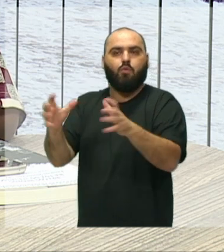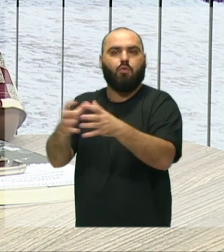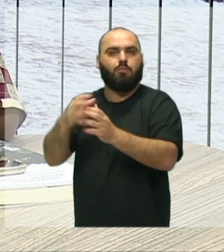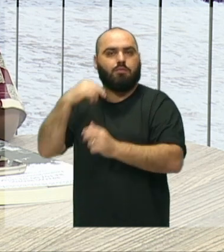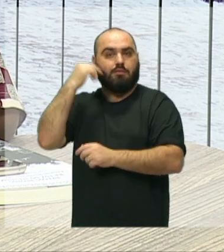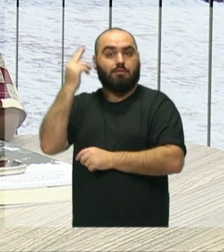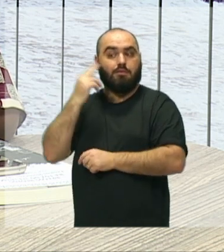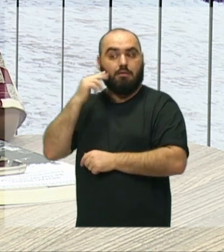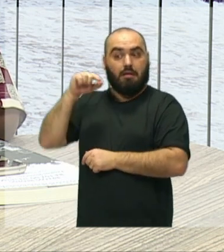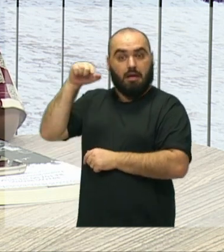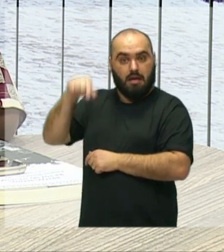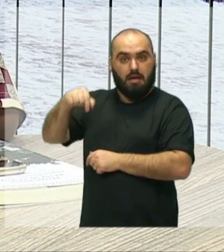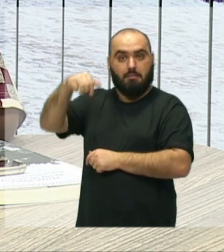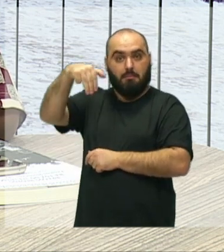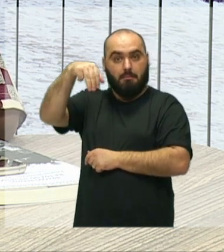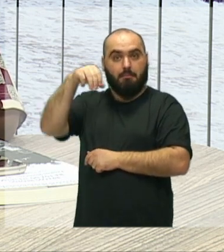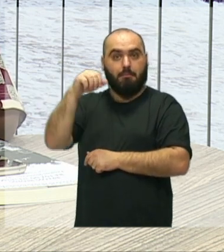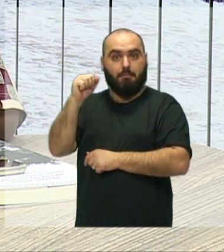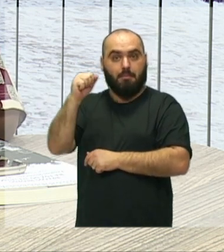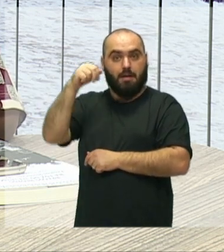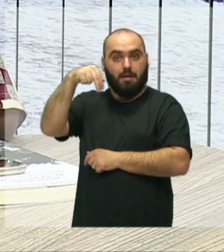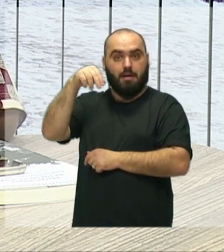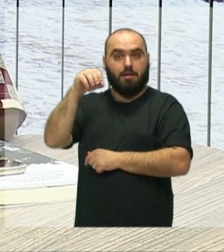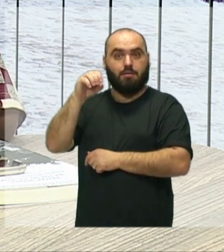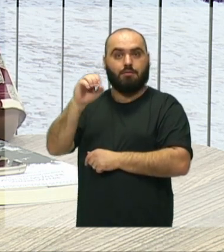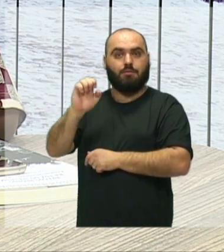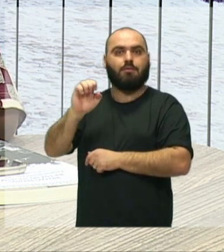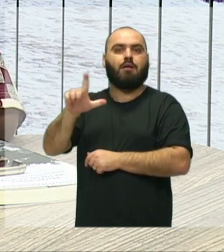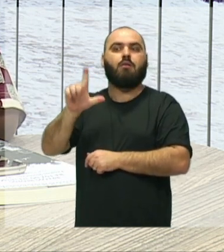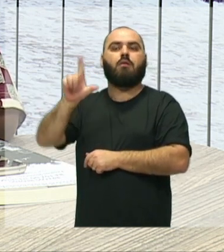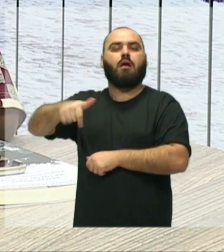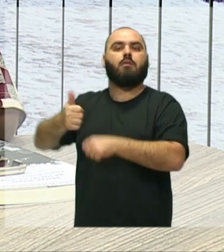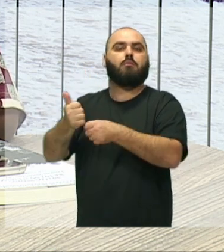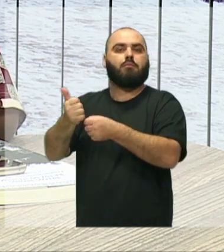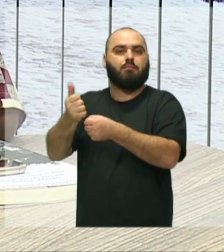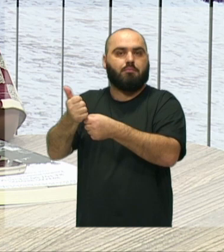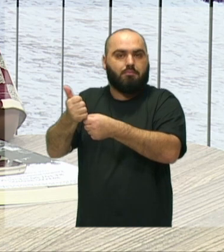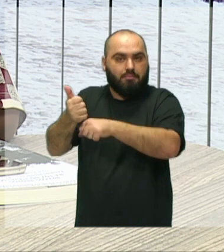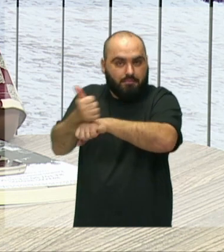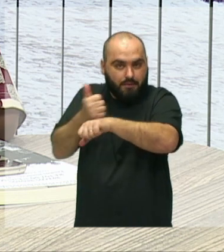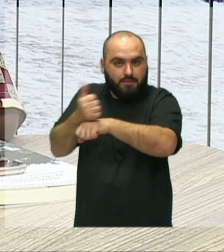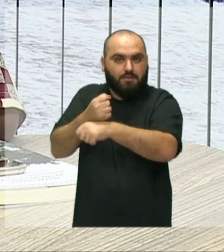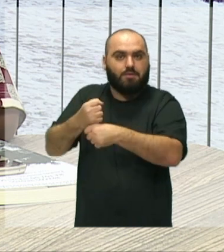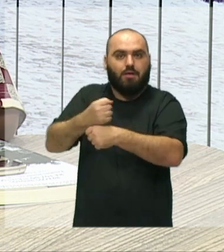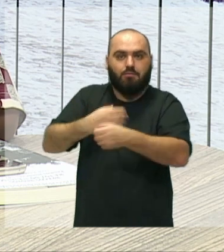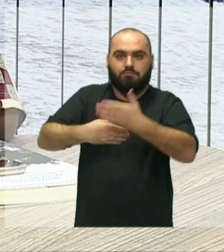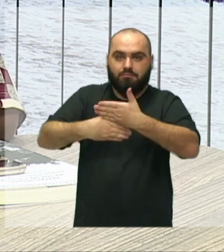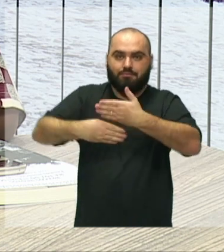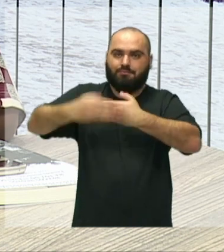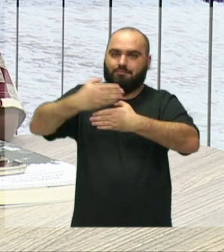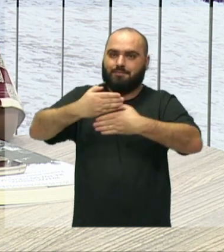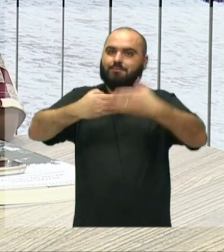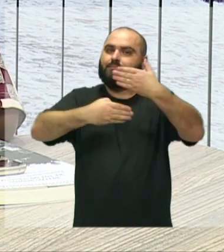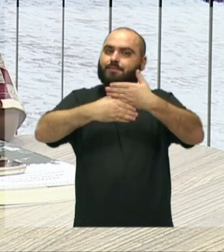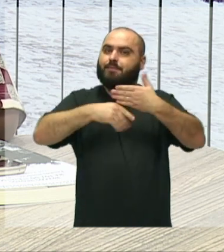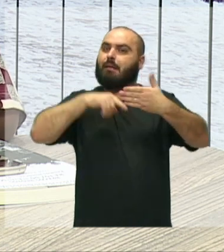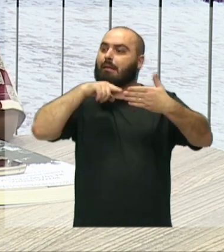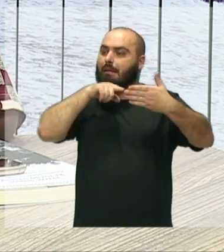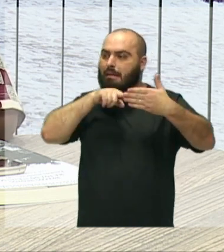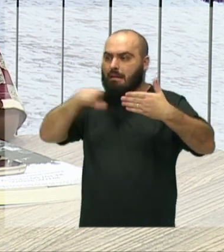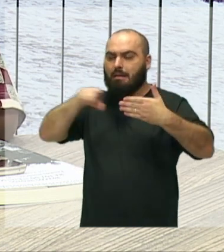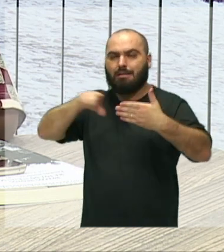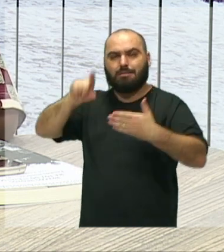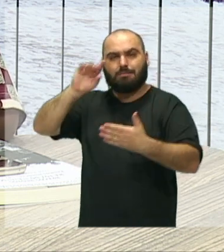Manuel Martins dos Passos é o senhor pedreiro, né, de pouca escolaridade, que era uma das